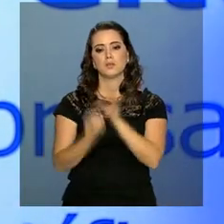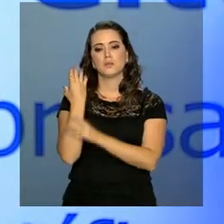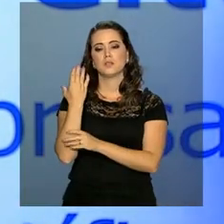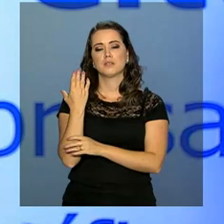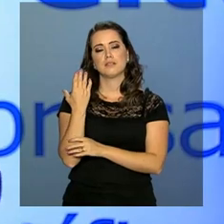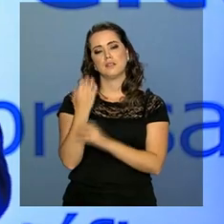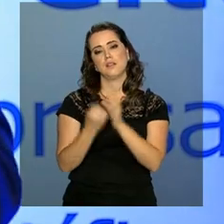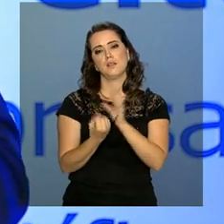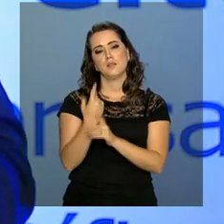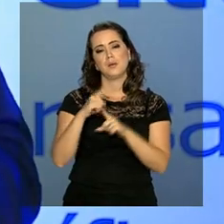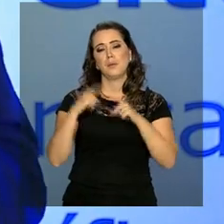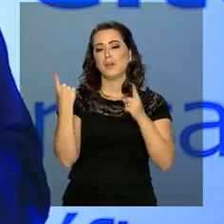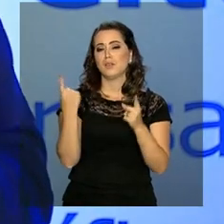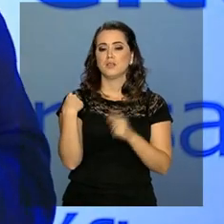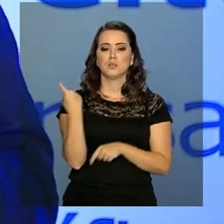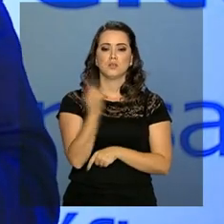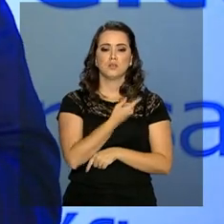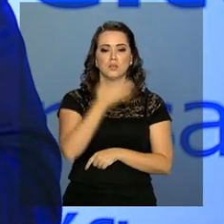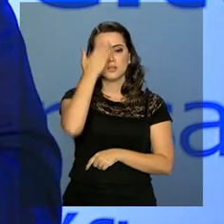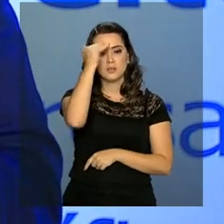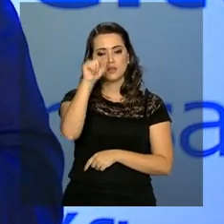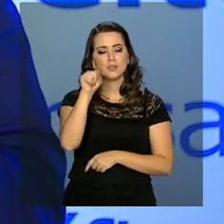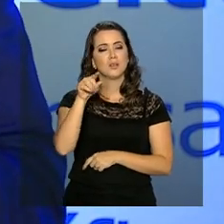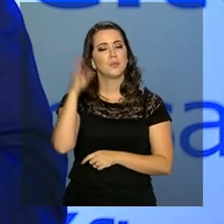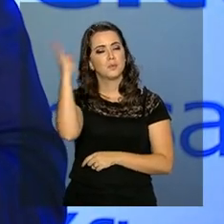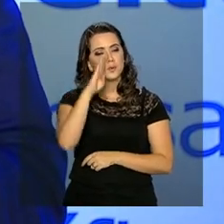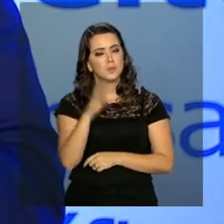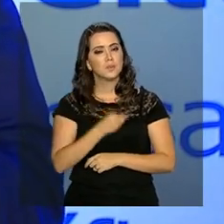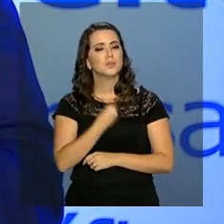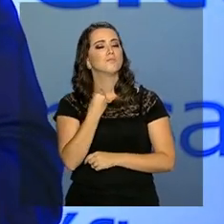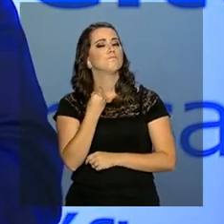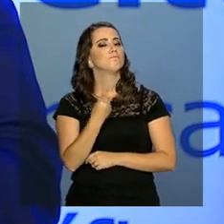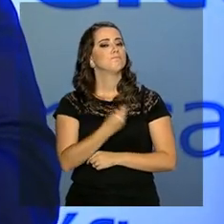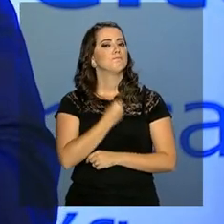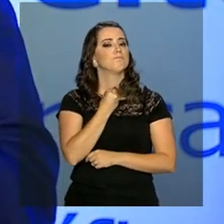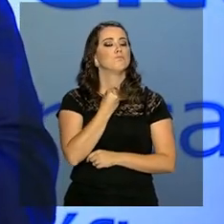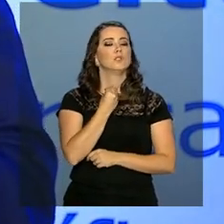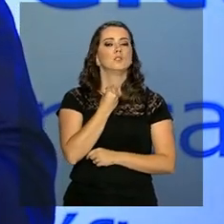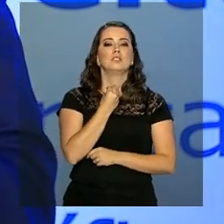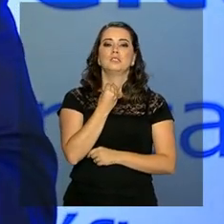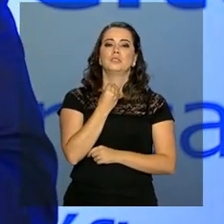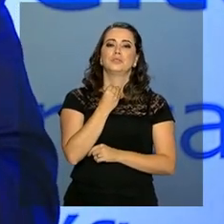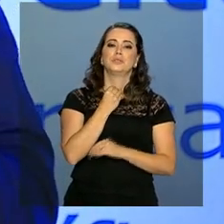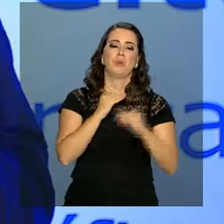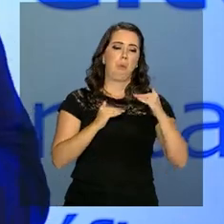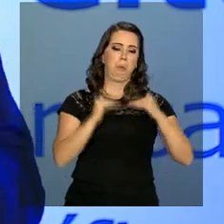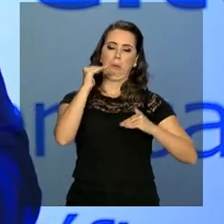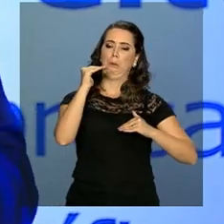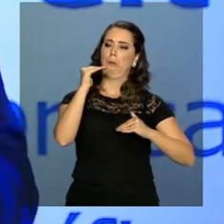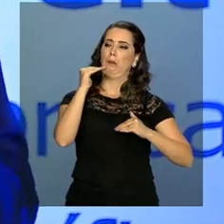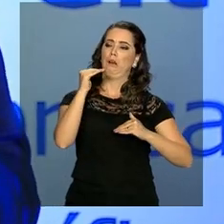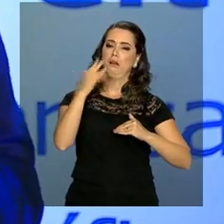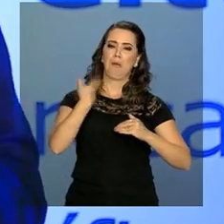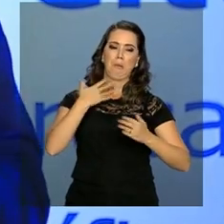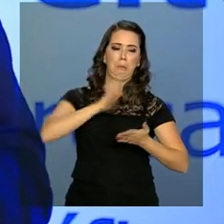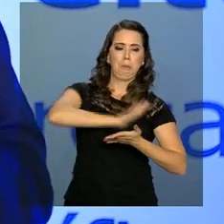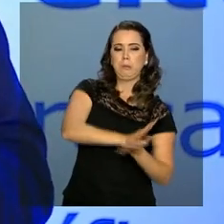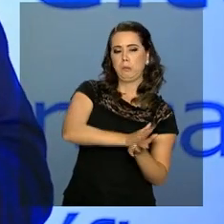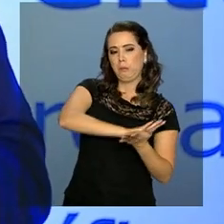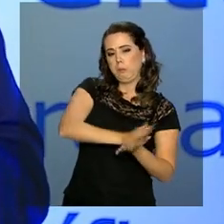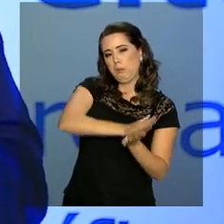criados, mas nós sabemos que o Brasil ainda vive com muita desigualdade, com muita